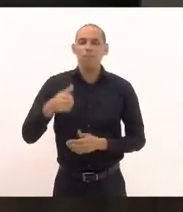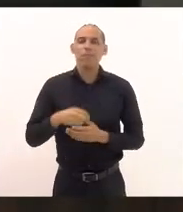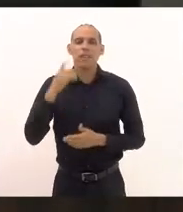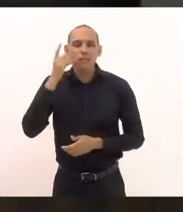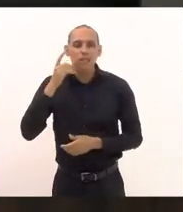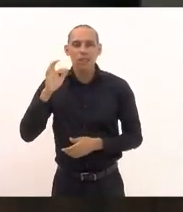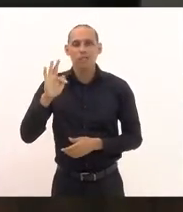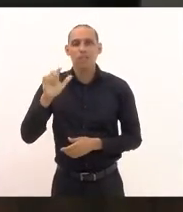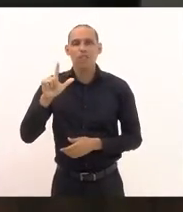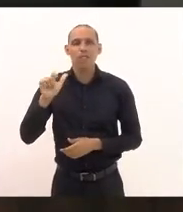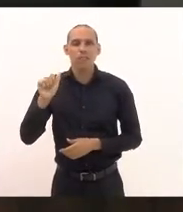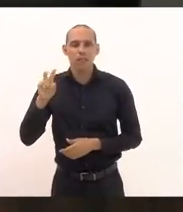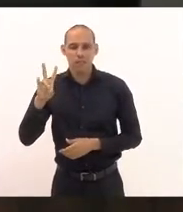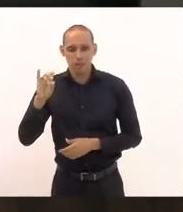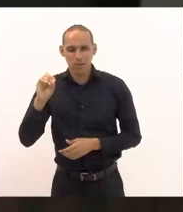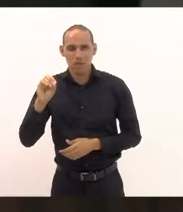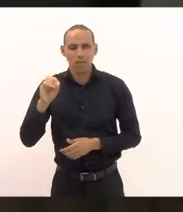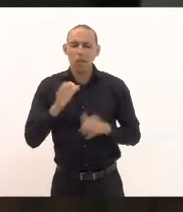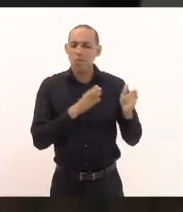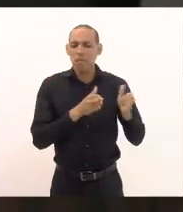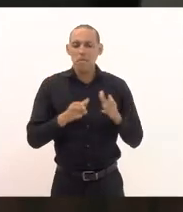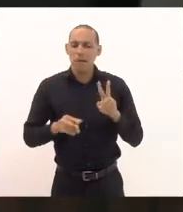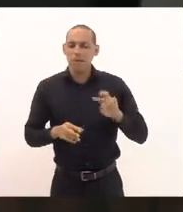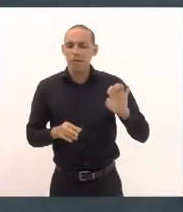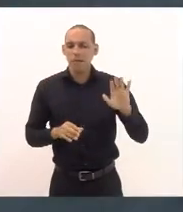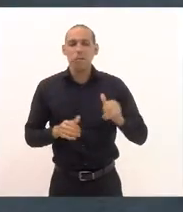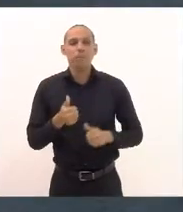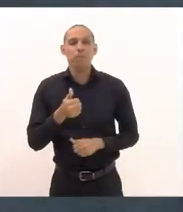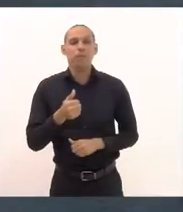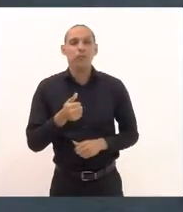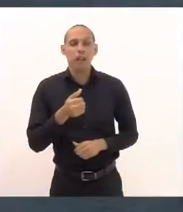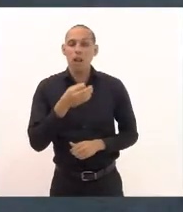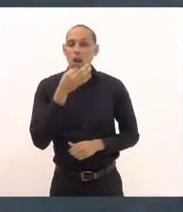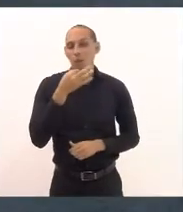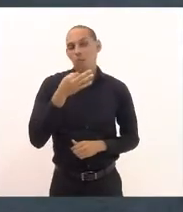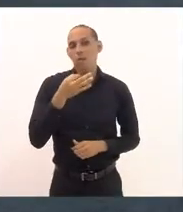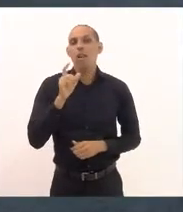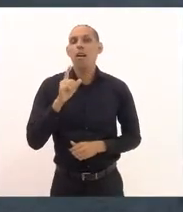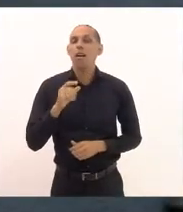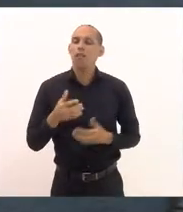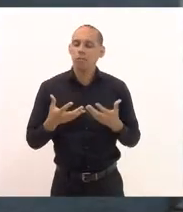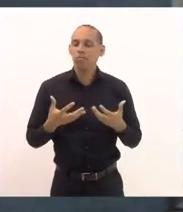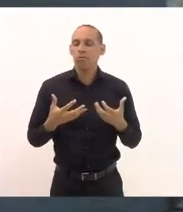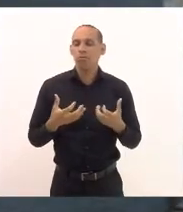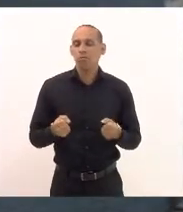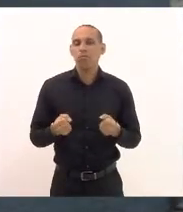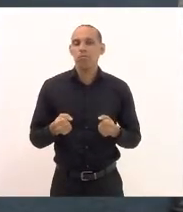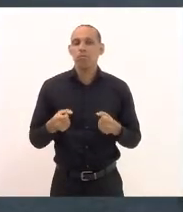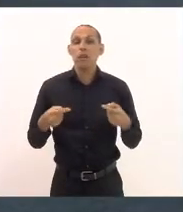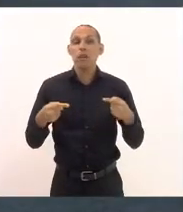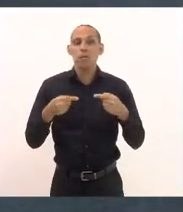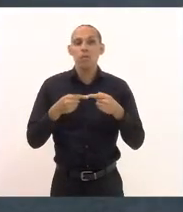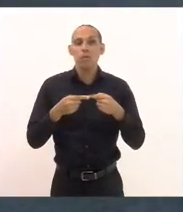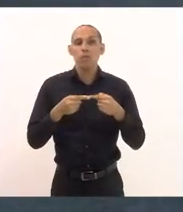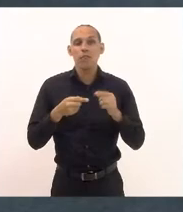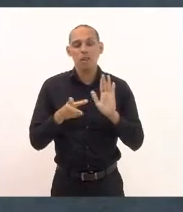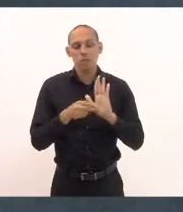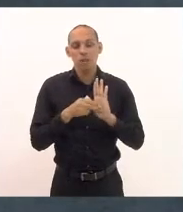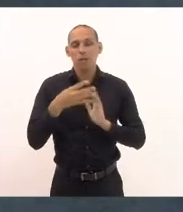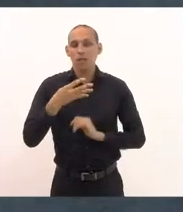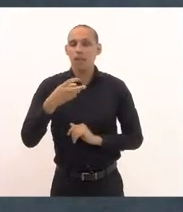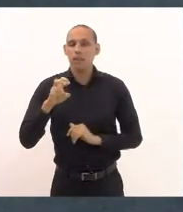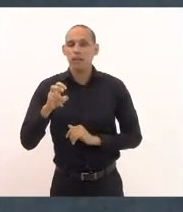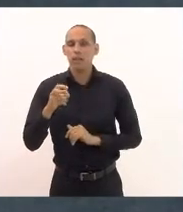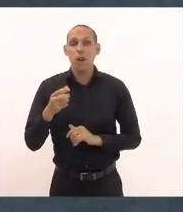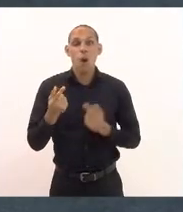Flávio, vamos já organizar. Parecer é favorável às emendas 4 e 5 e contrário às demais emendas,